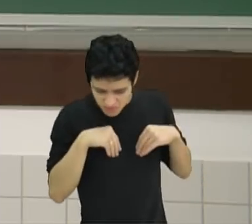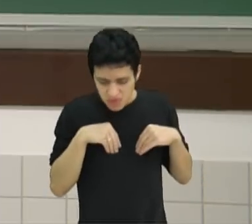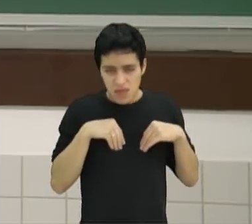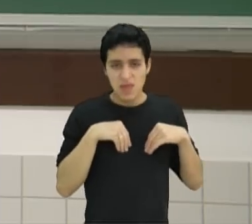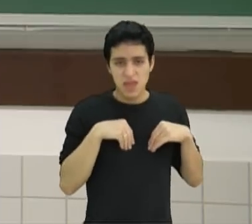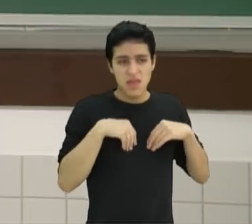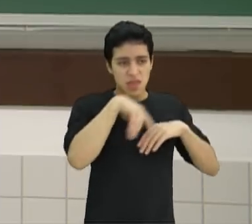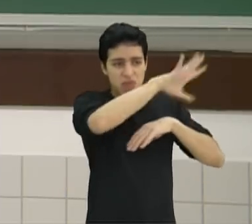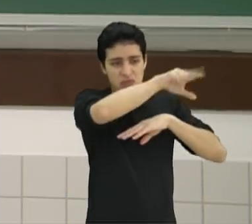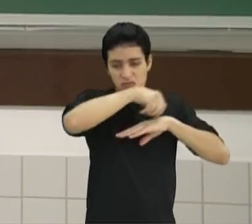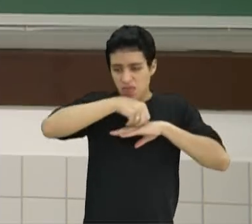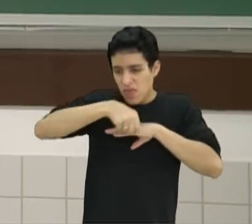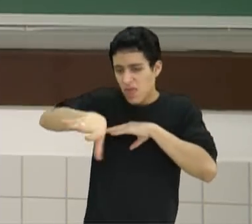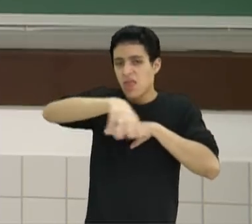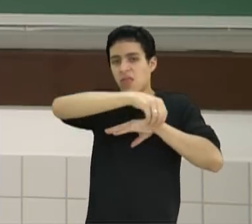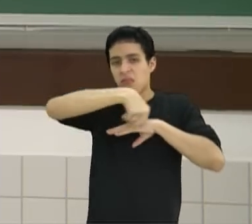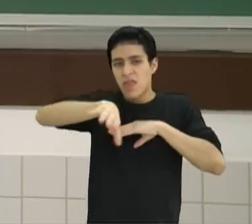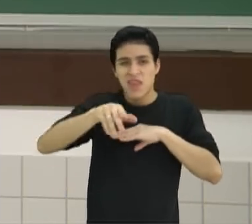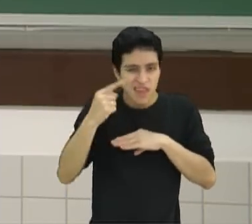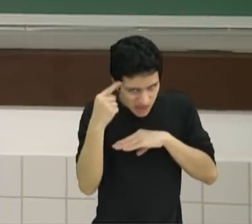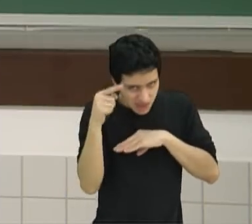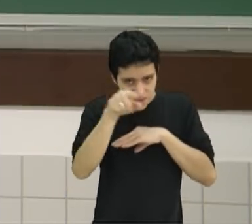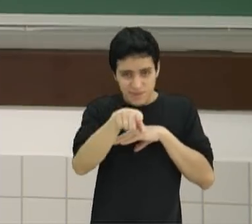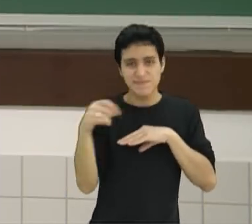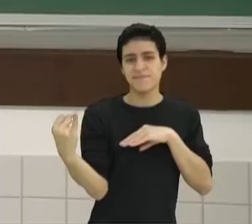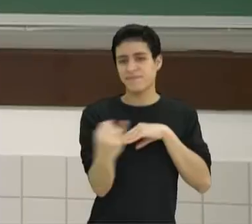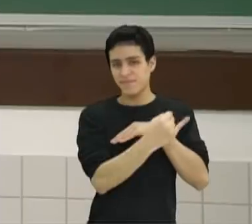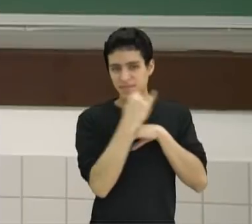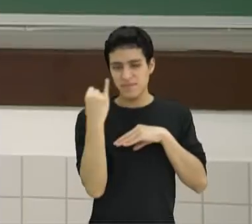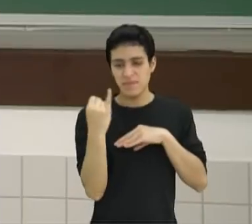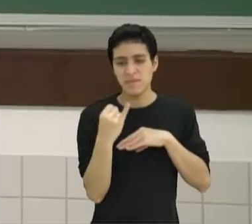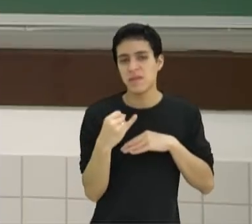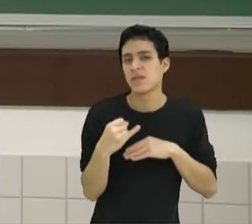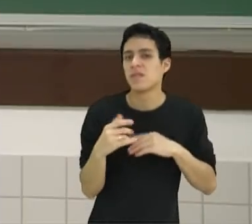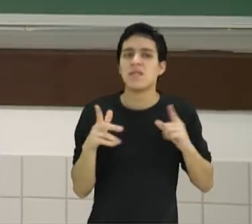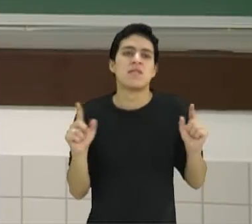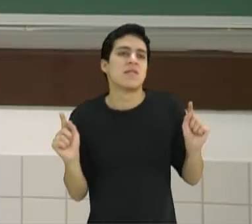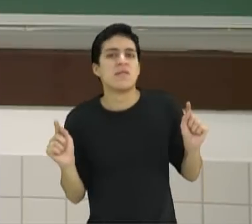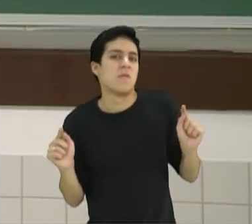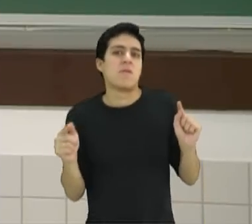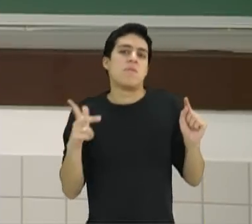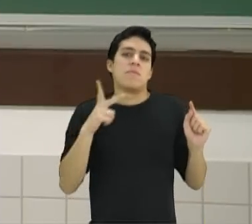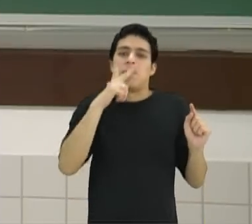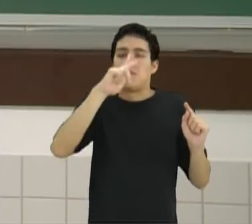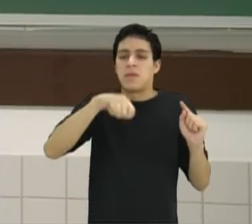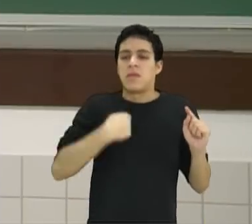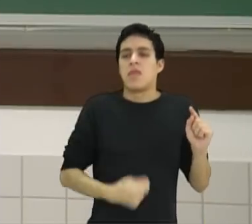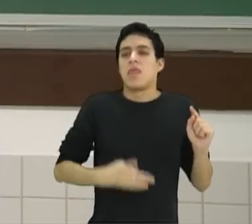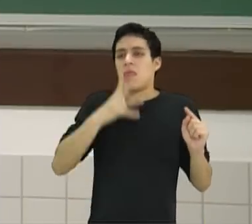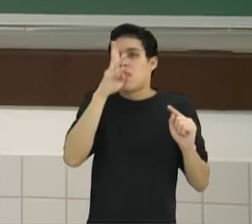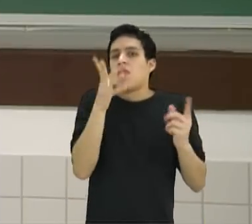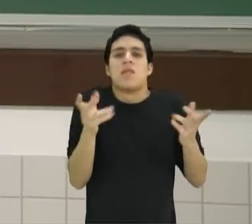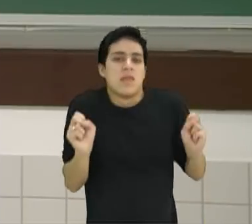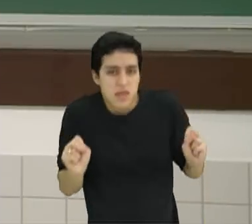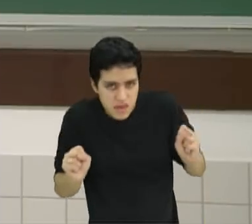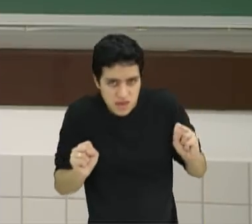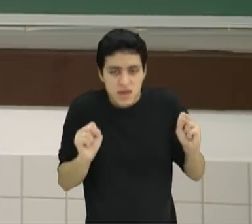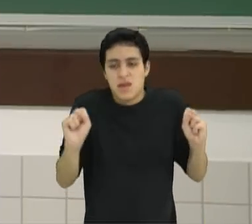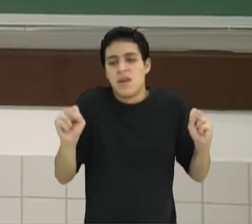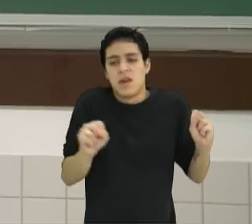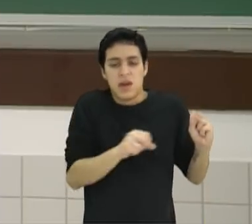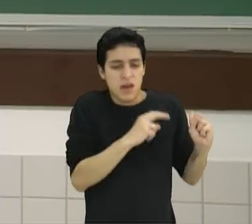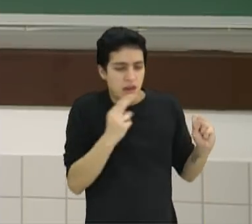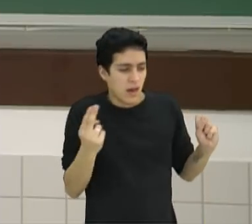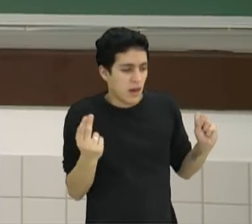frase, essa reprodução dessa imagem é bastante importante para não passar uma ideia equivocada. Ou às vezes uma frase